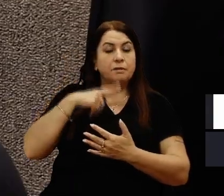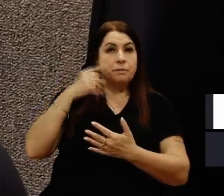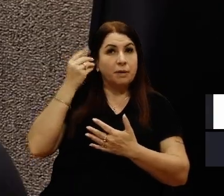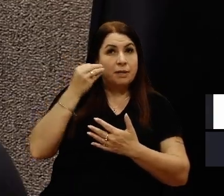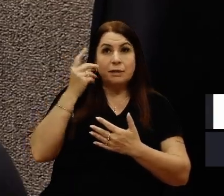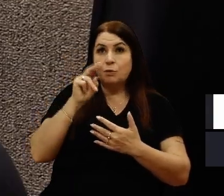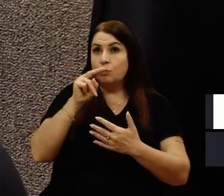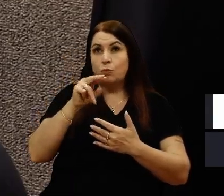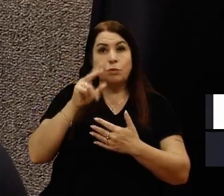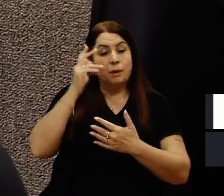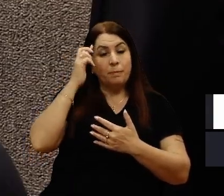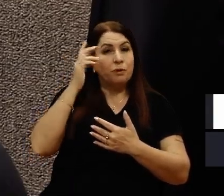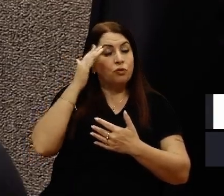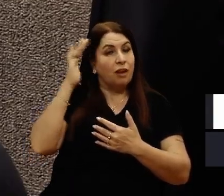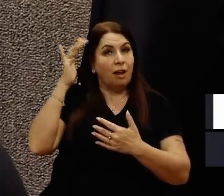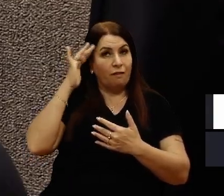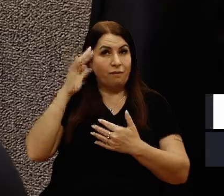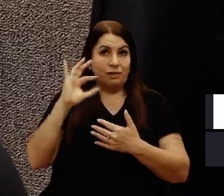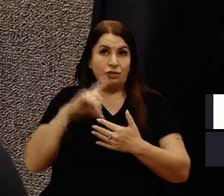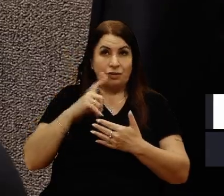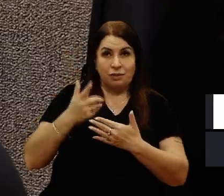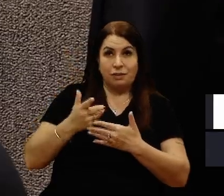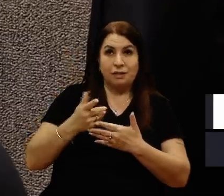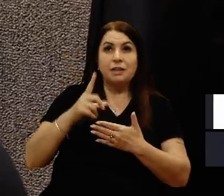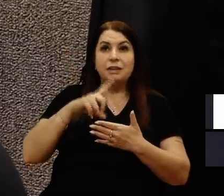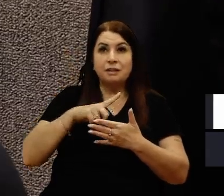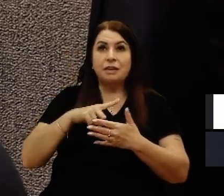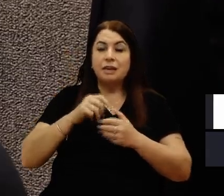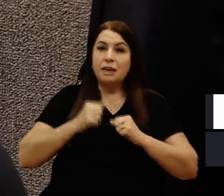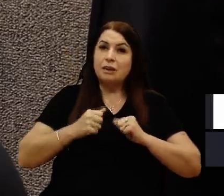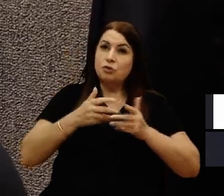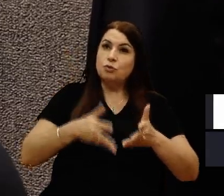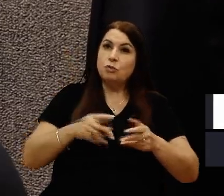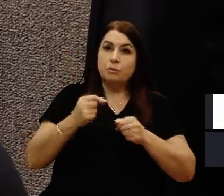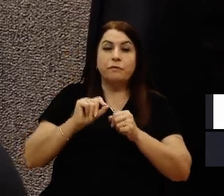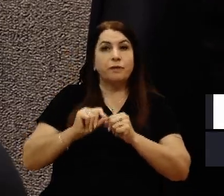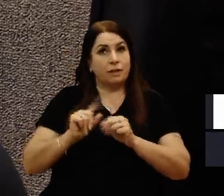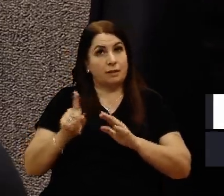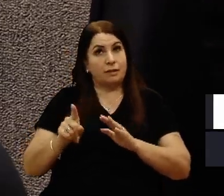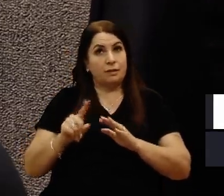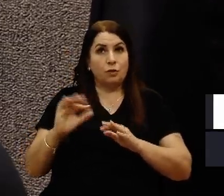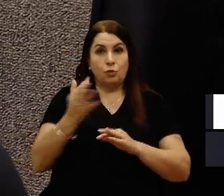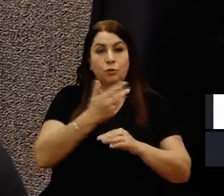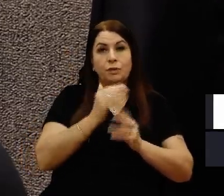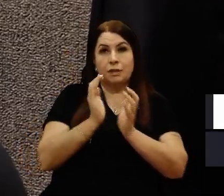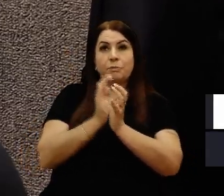que o senhor não dimensionava e não imaginava, e atos e atitudes que teve que tomar. O senhor e toda a sua